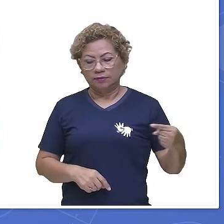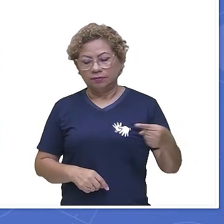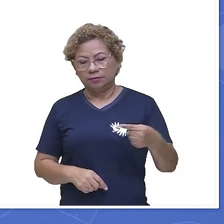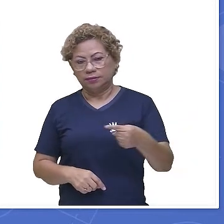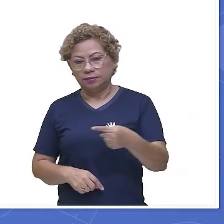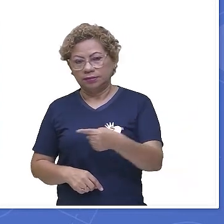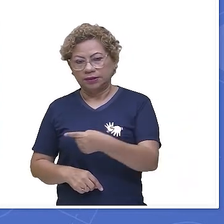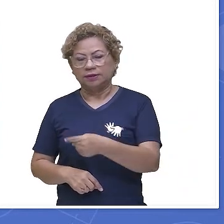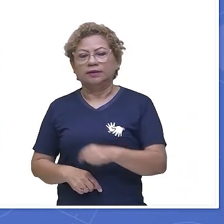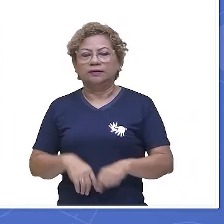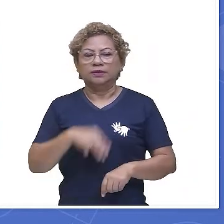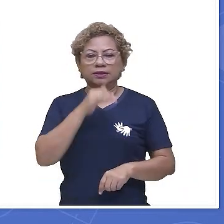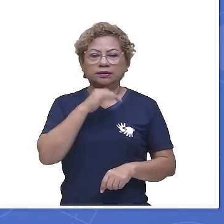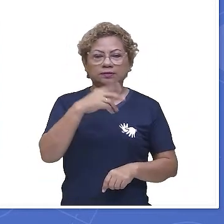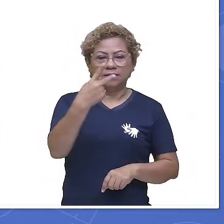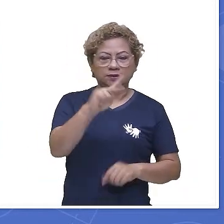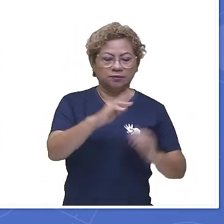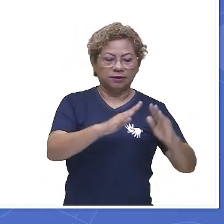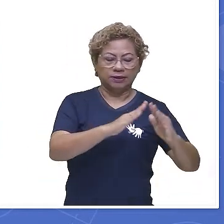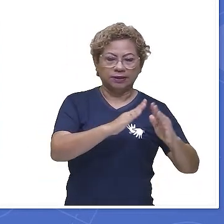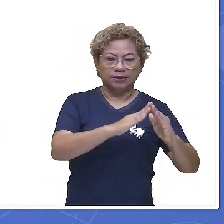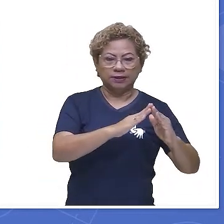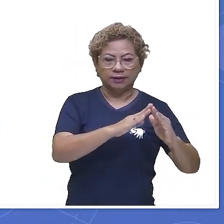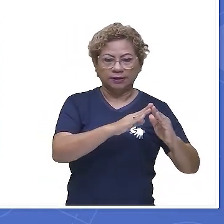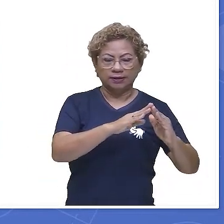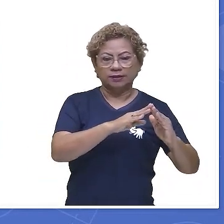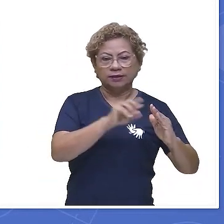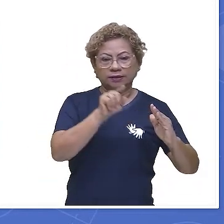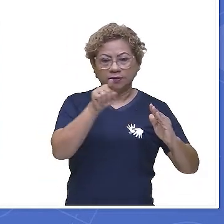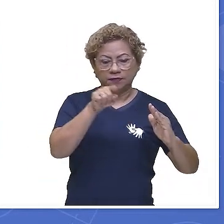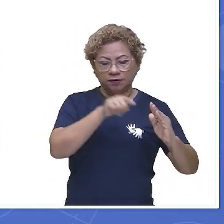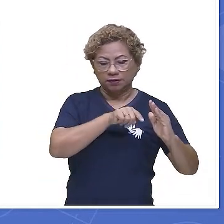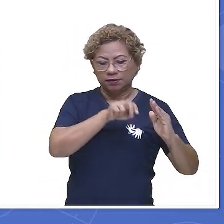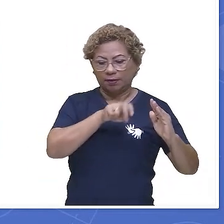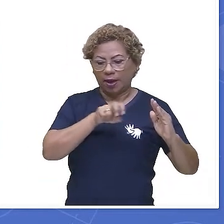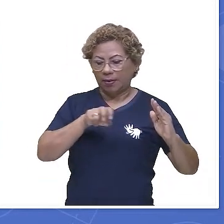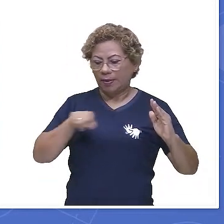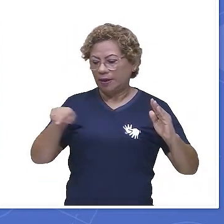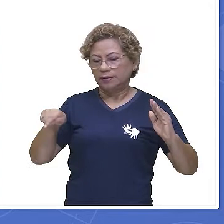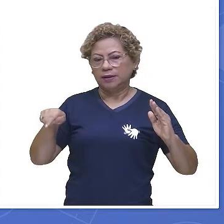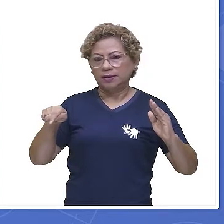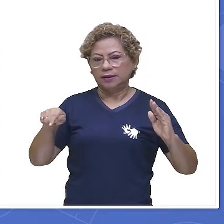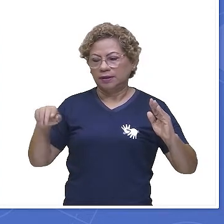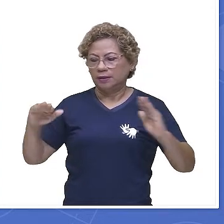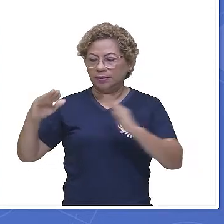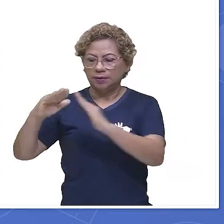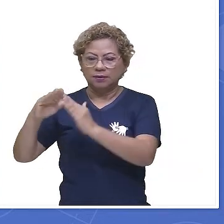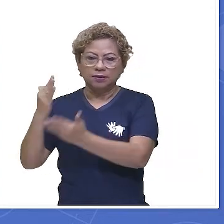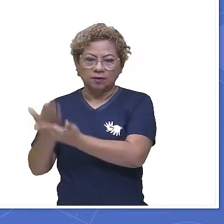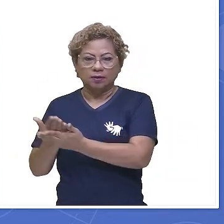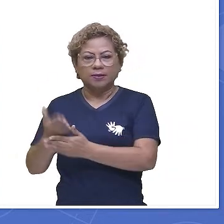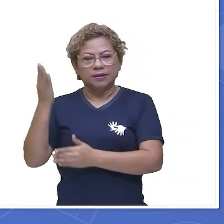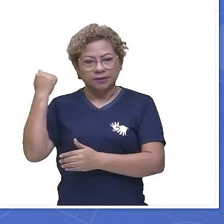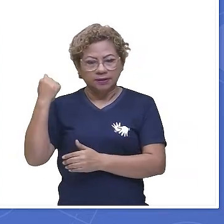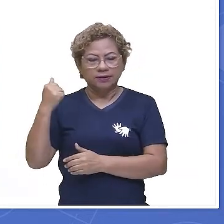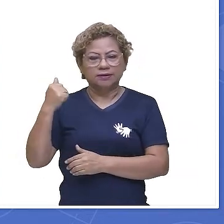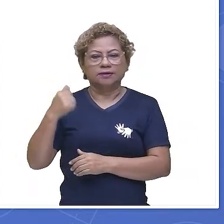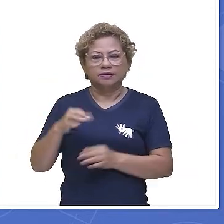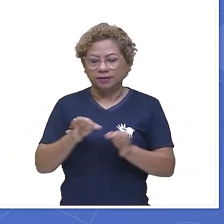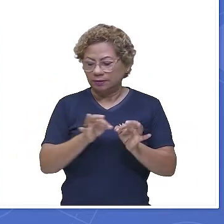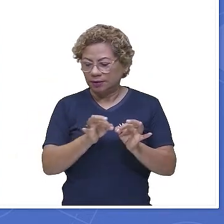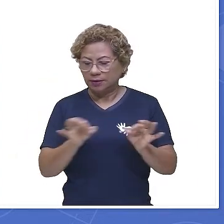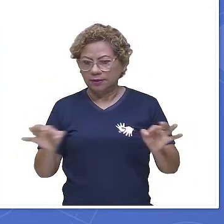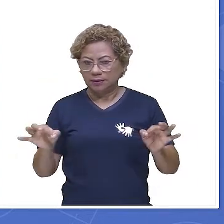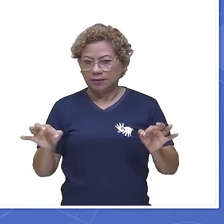sua casa e sua escola, precisamos conhecer direção, um sentido e um número e uma unidade de medida.